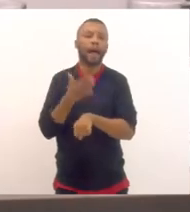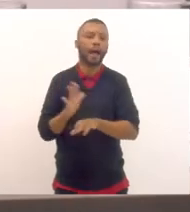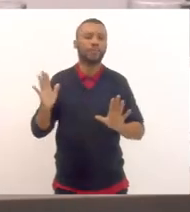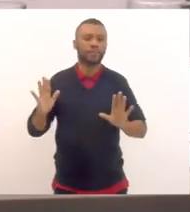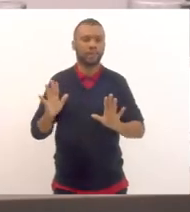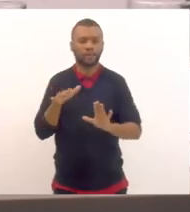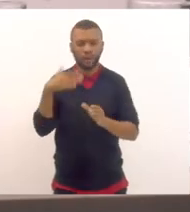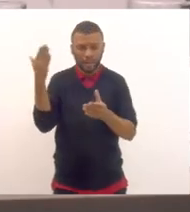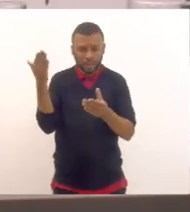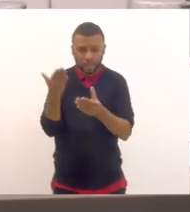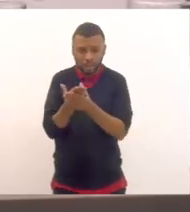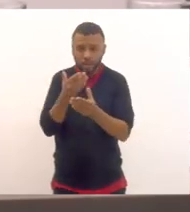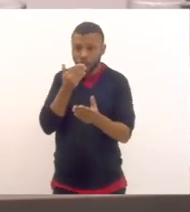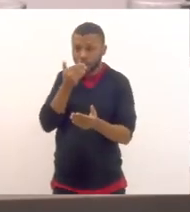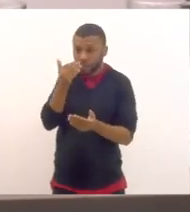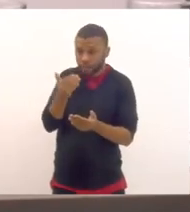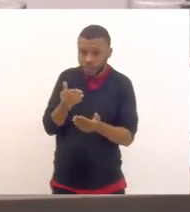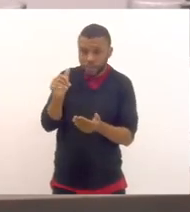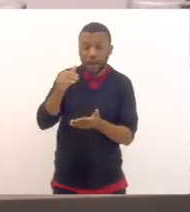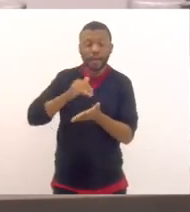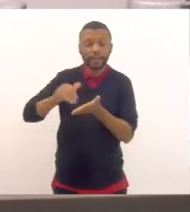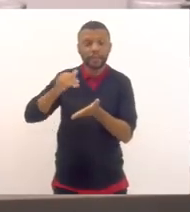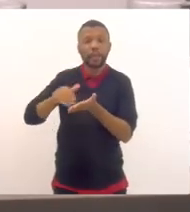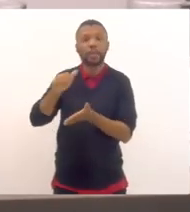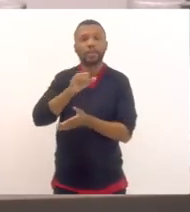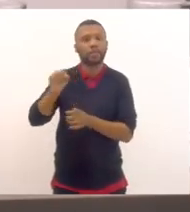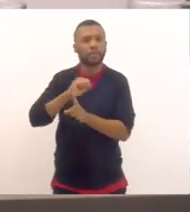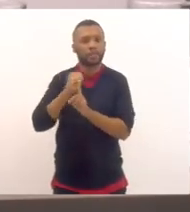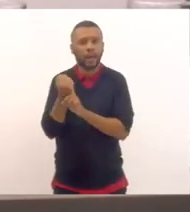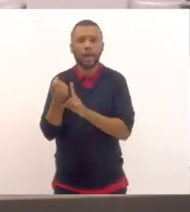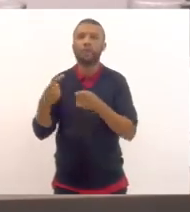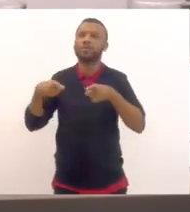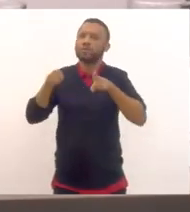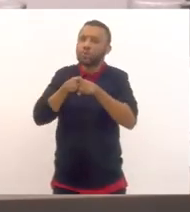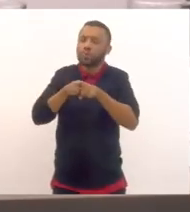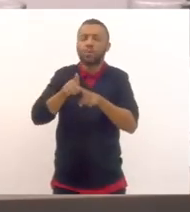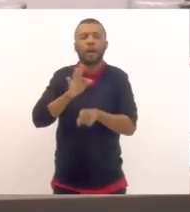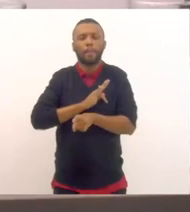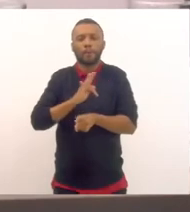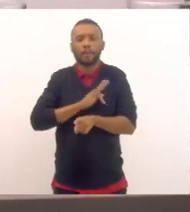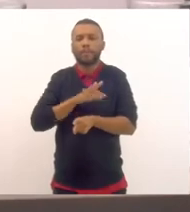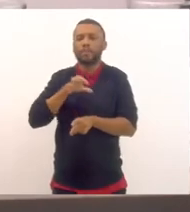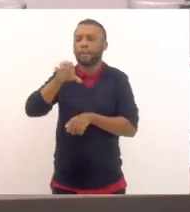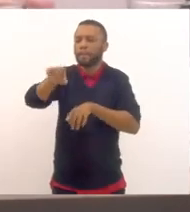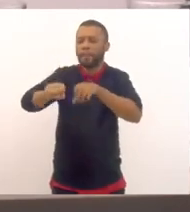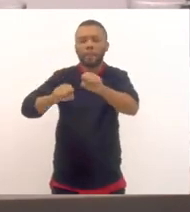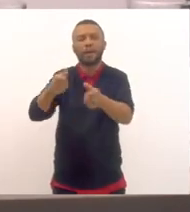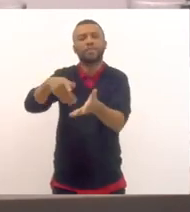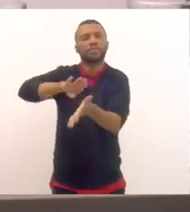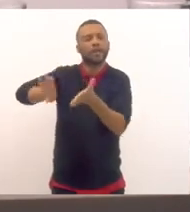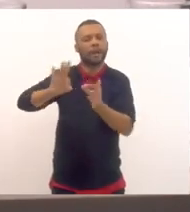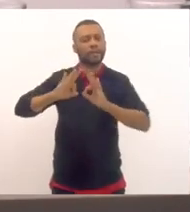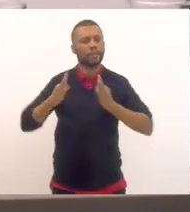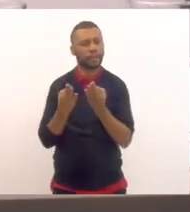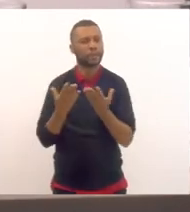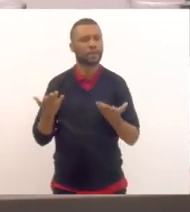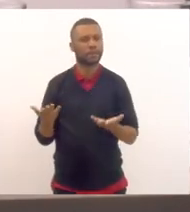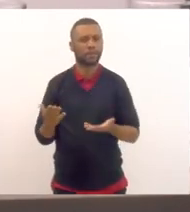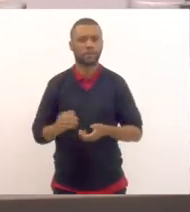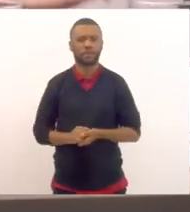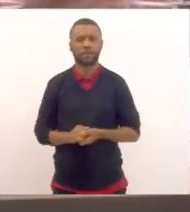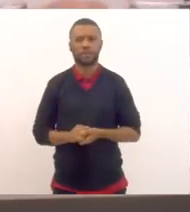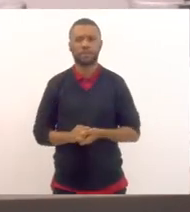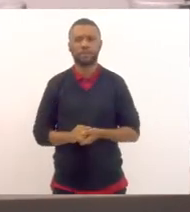foi acionada cerca de assistência social EA Polícia Militar teve lá em conjunto para poder tirar suas famílias porque é isso que tá acontecendo